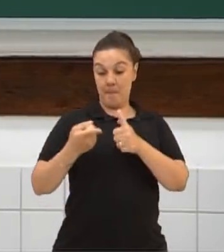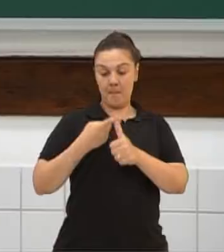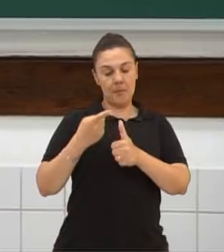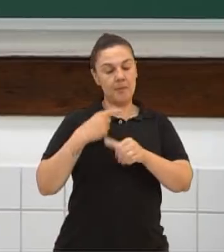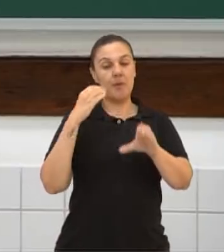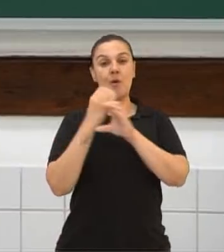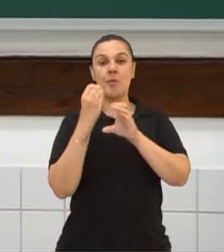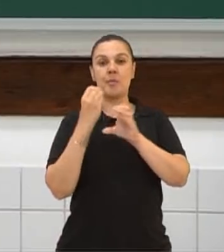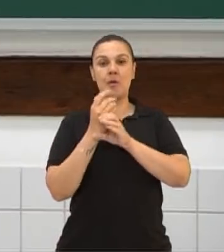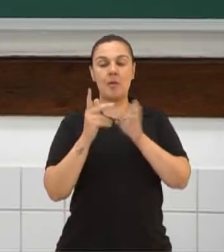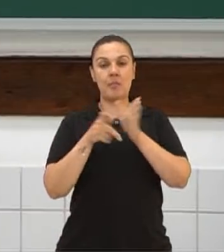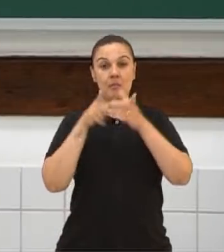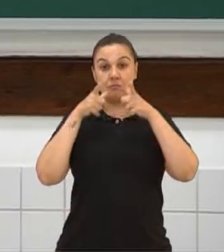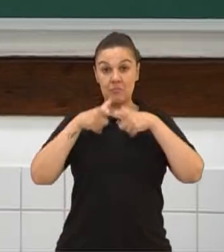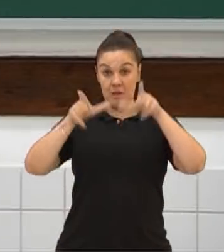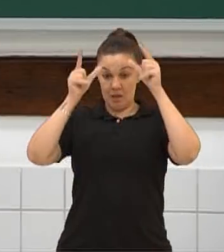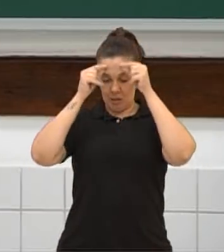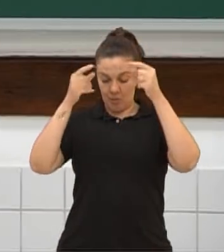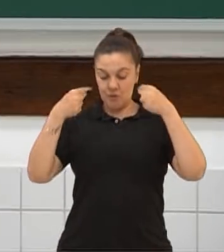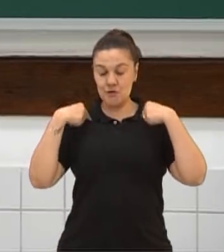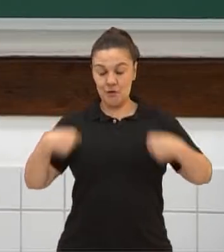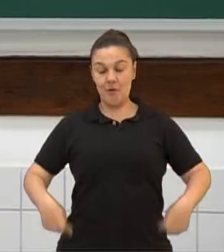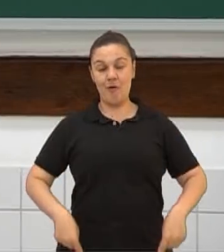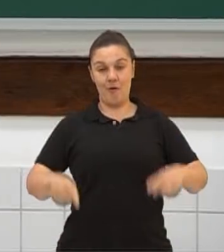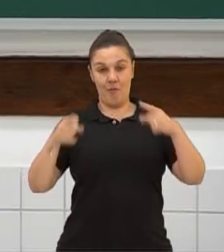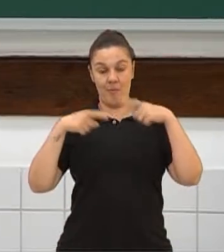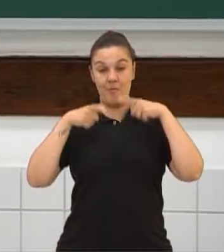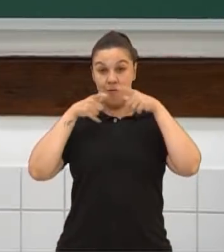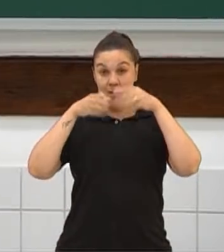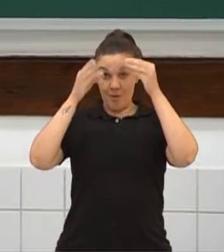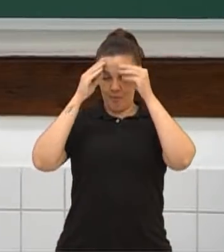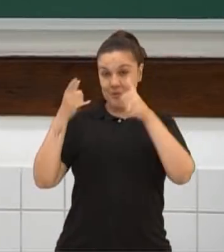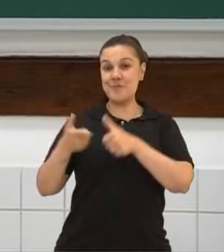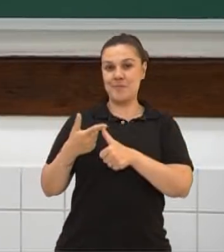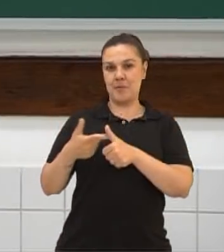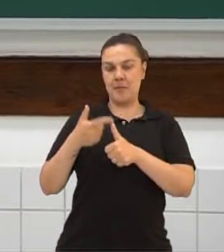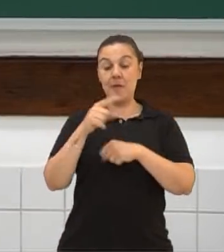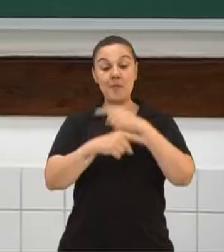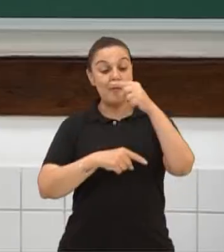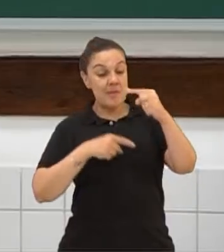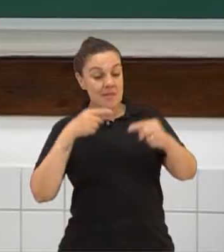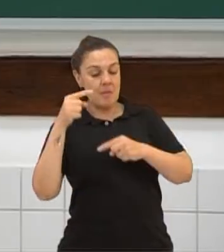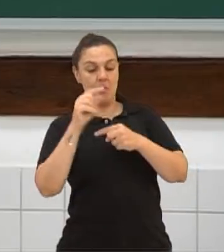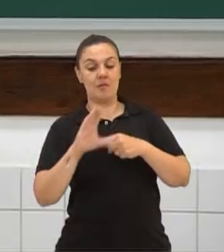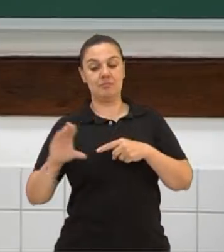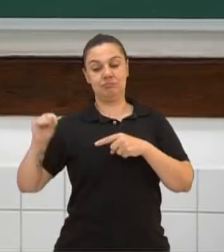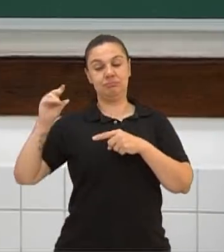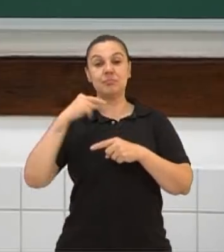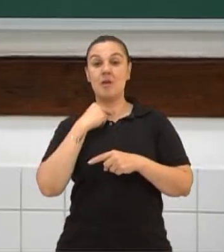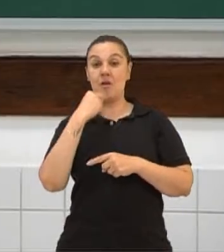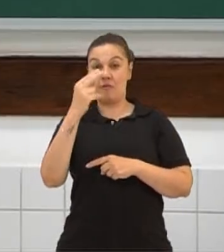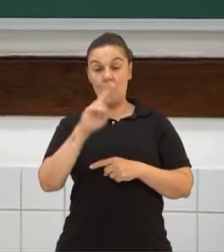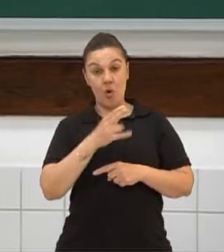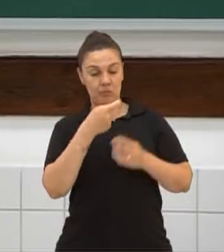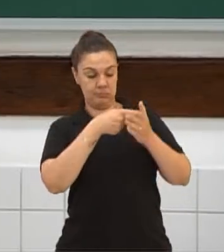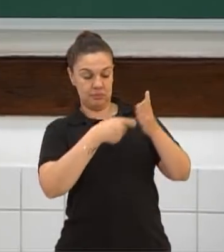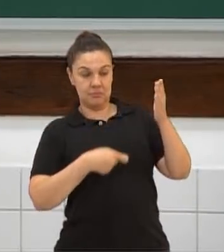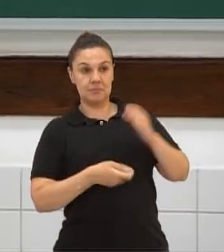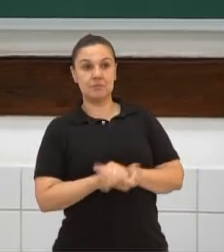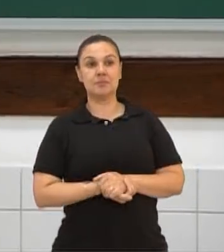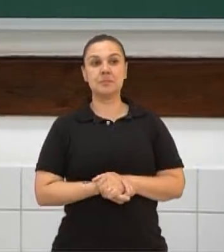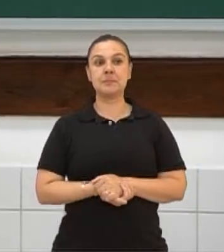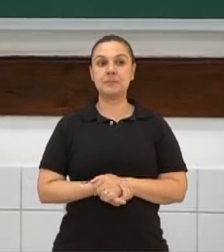primeiramente pela linguagem corporal, antes mesmo de aprender a se comunicar por meio da fala ou da